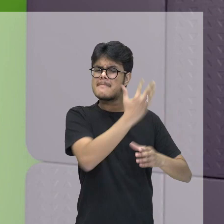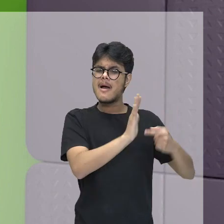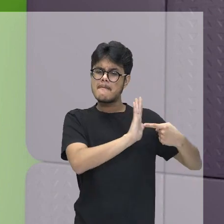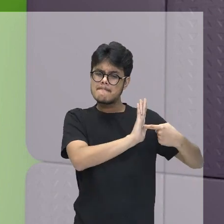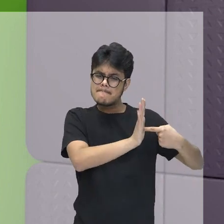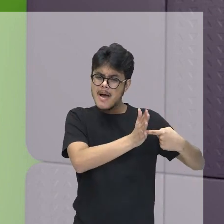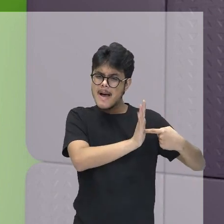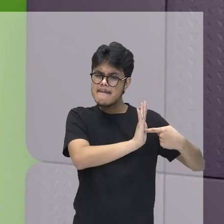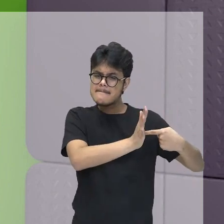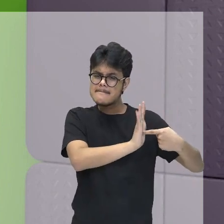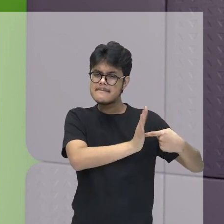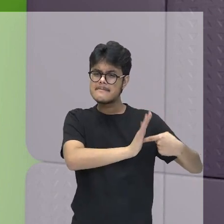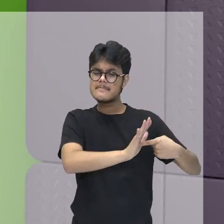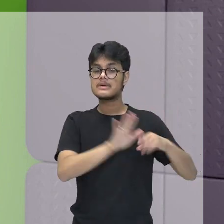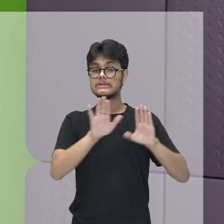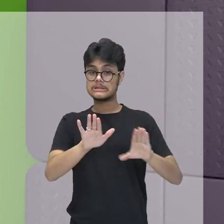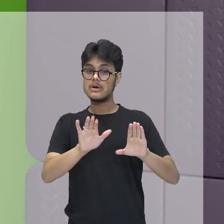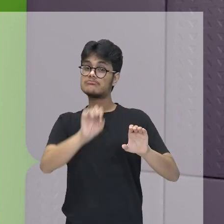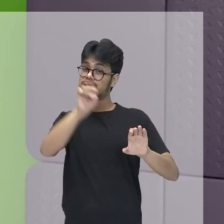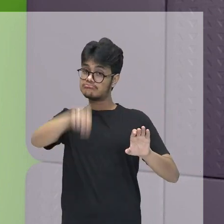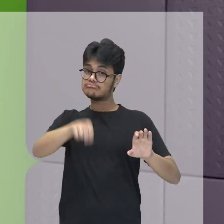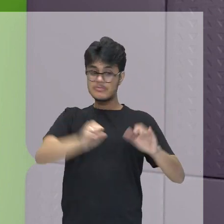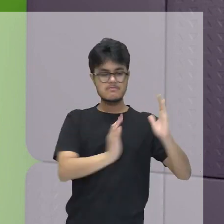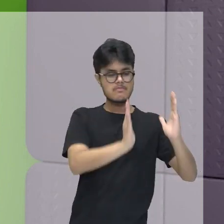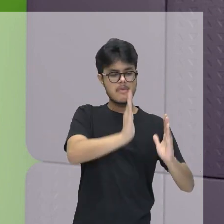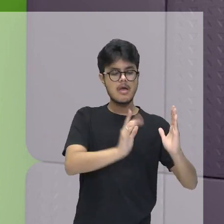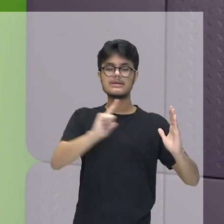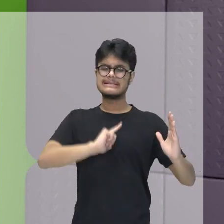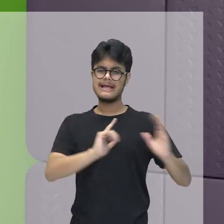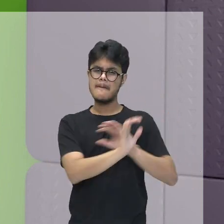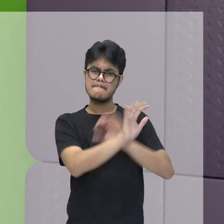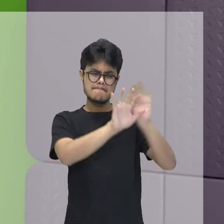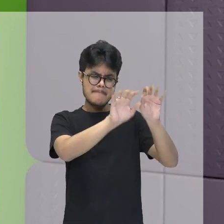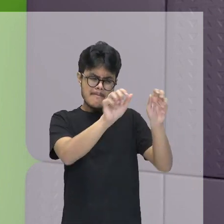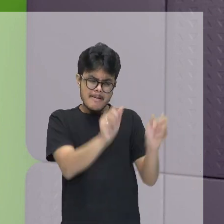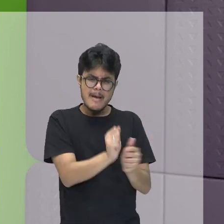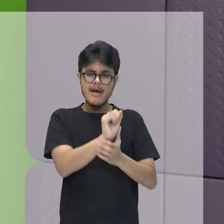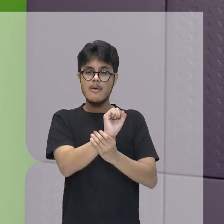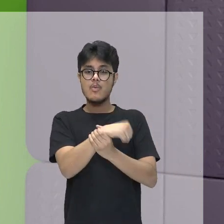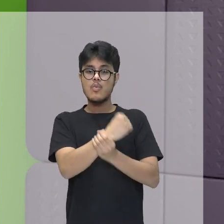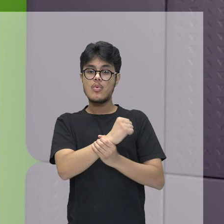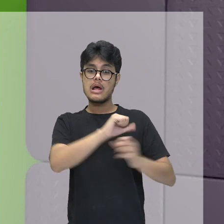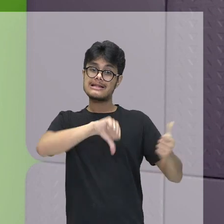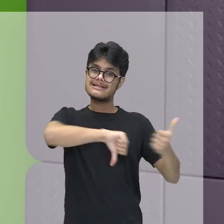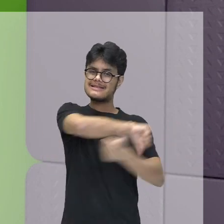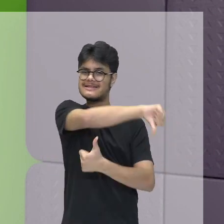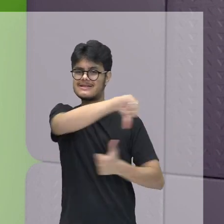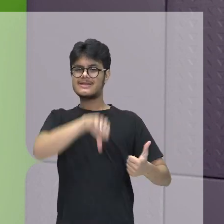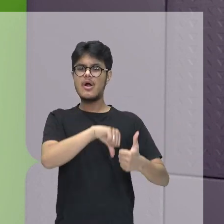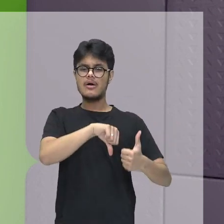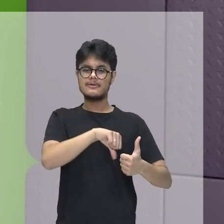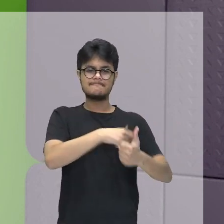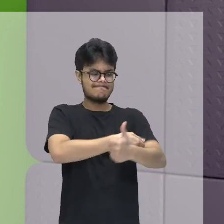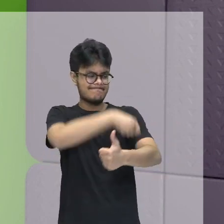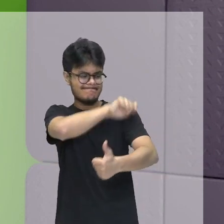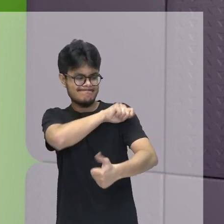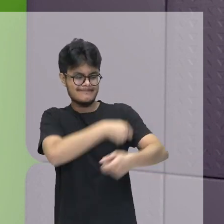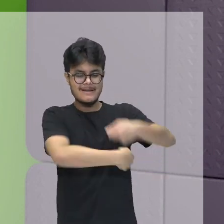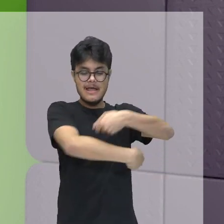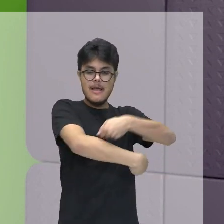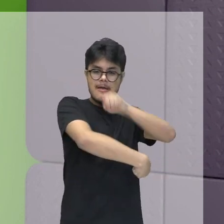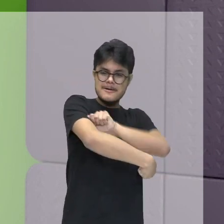é o processo de passagem da manufatura, ou seja, o trabalho feito a partir da força de trabalho dos braços do homem, com